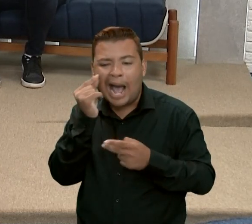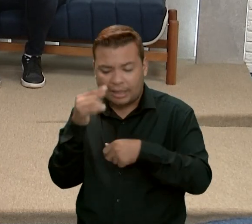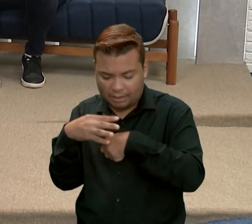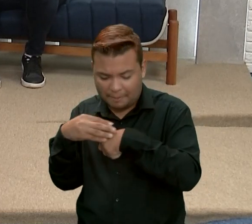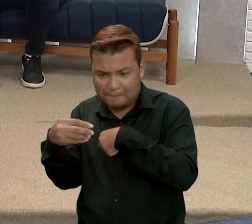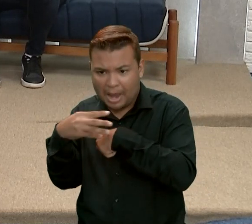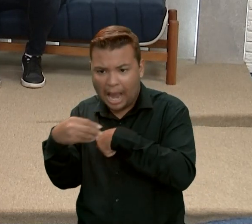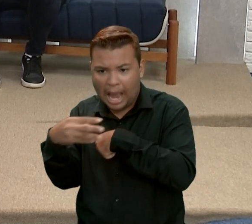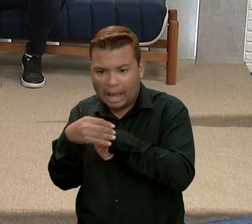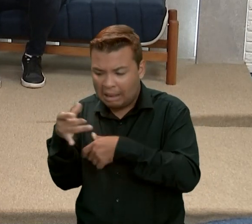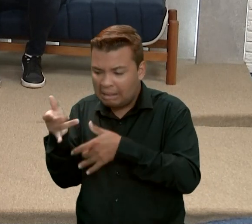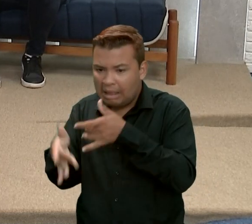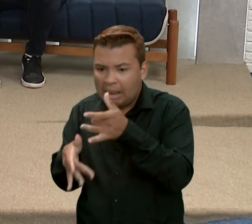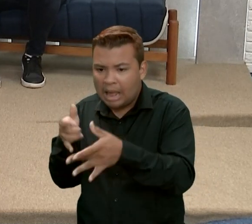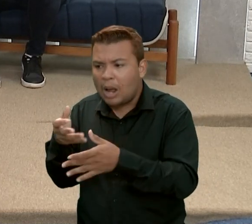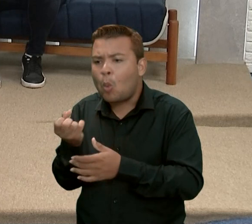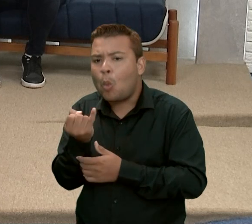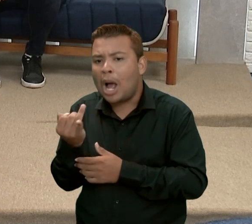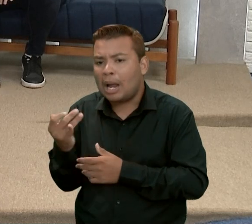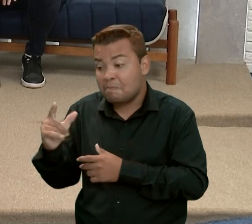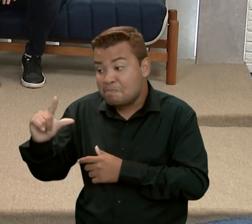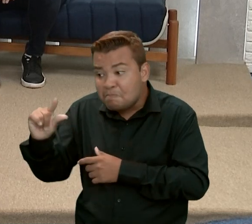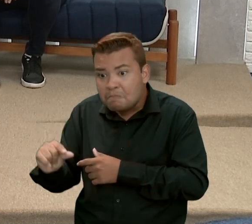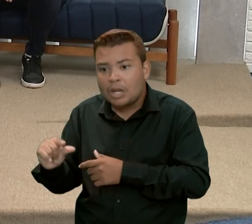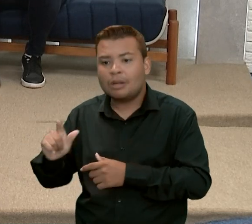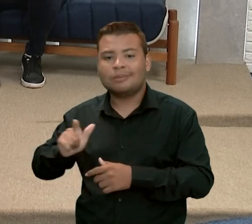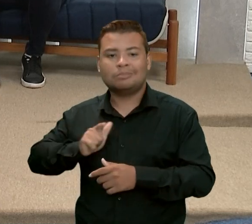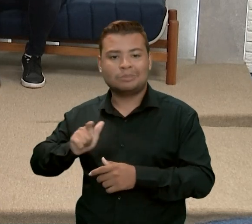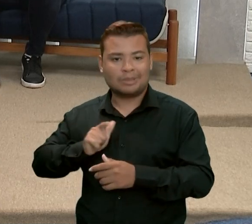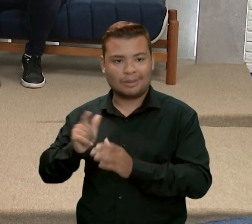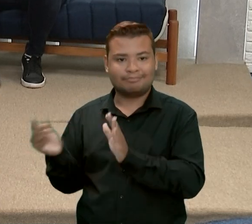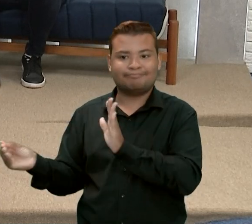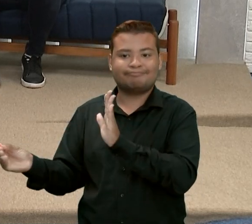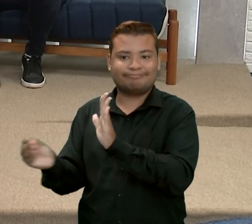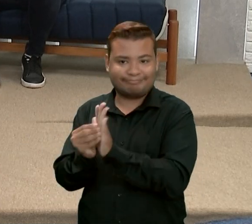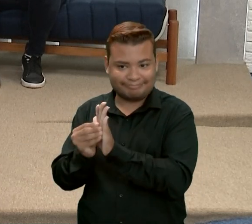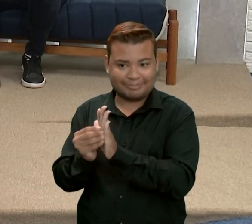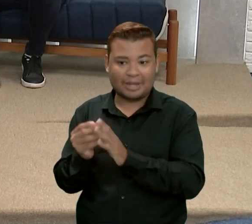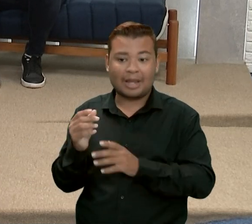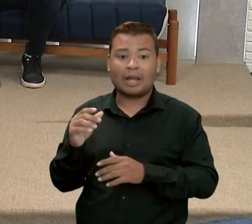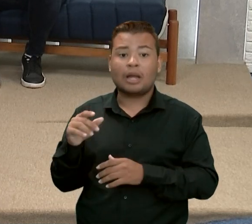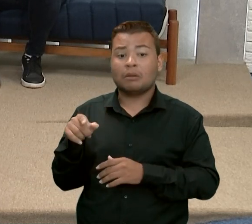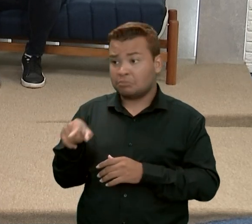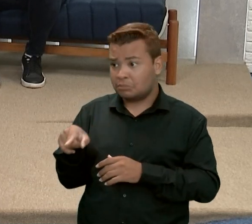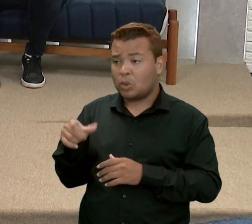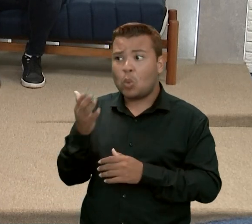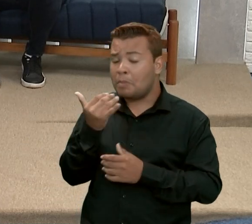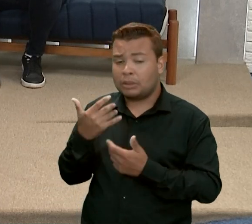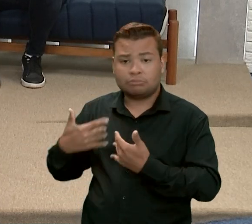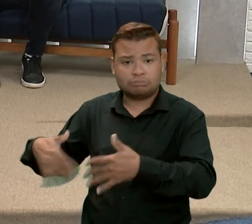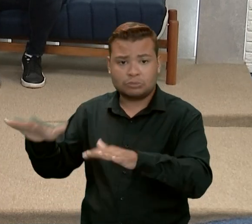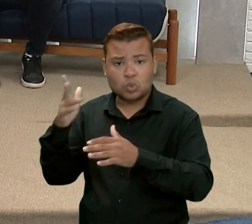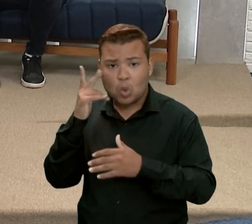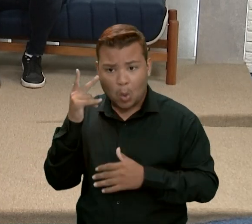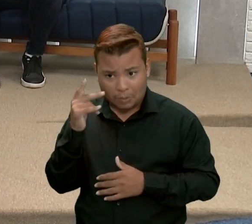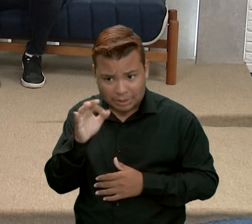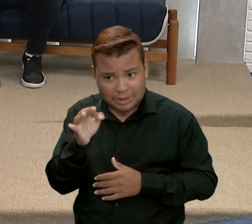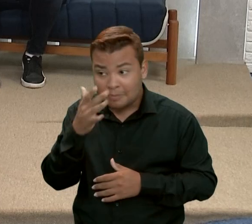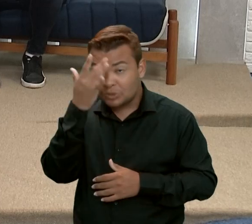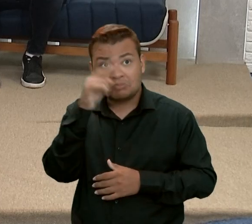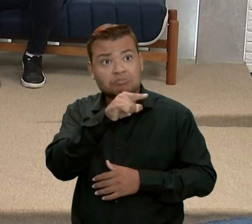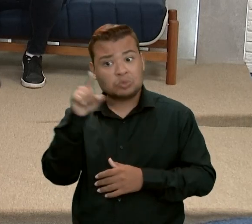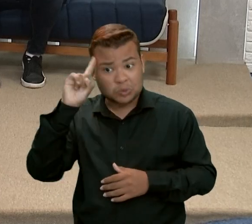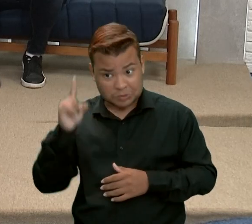gente consome diariamente e muitas vezes as pessoas que estão aí nos assistindo nem sabem disso, né, professora Laísa? Isso é